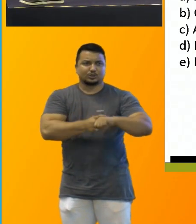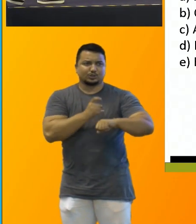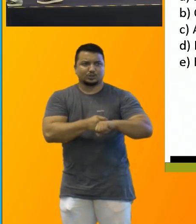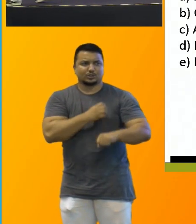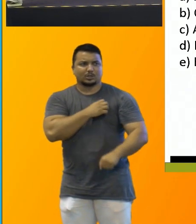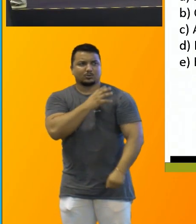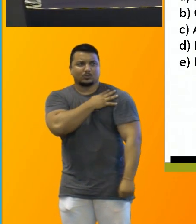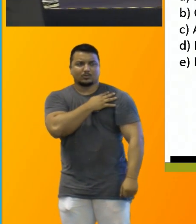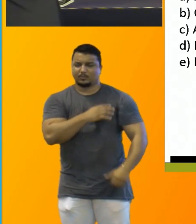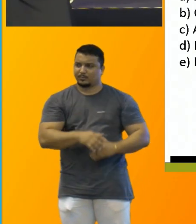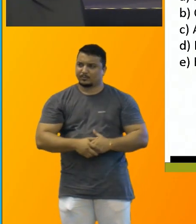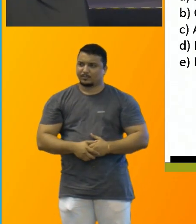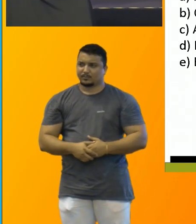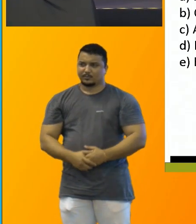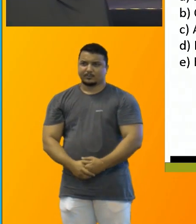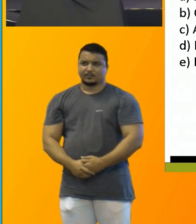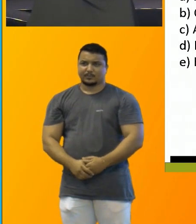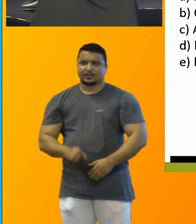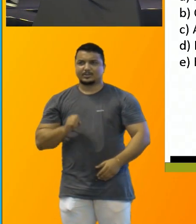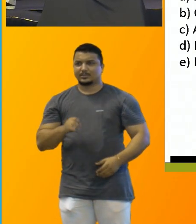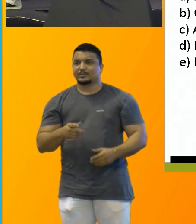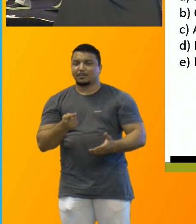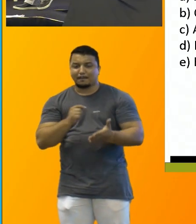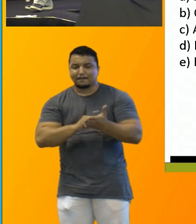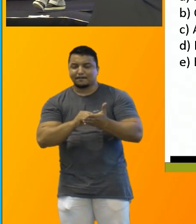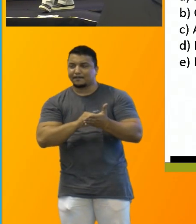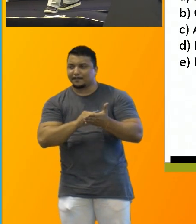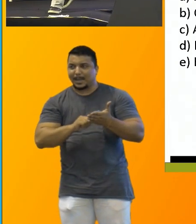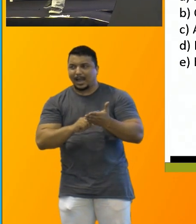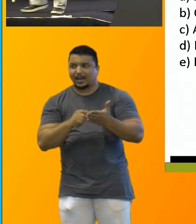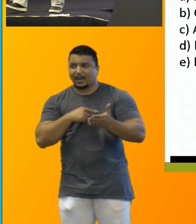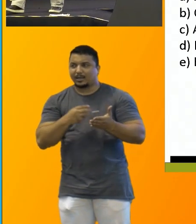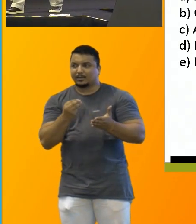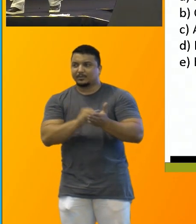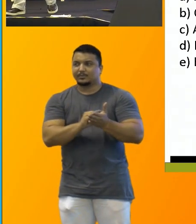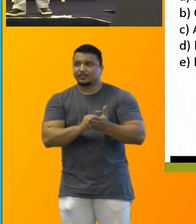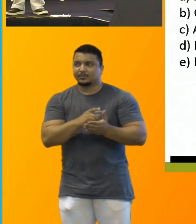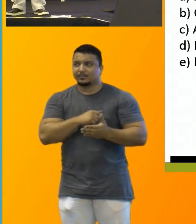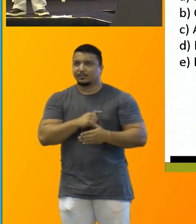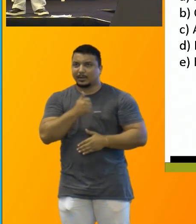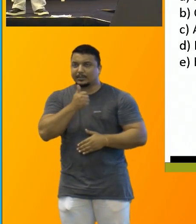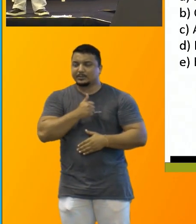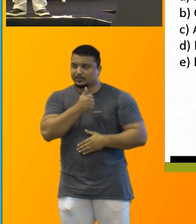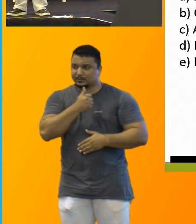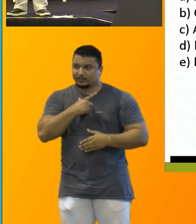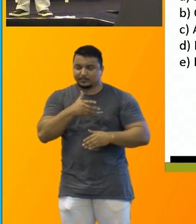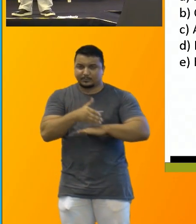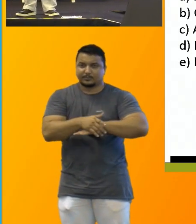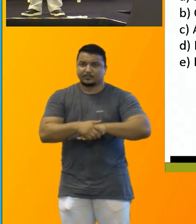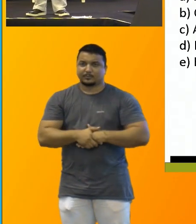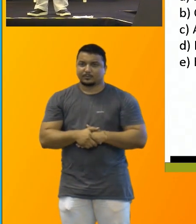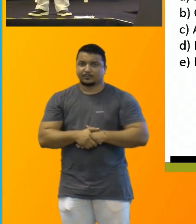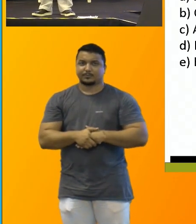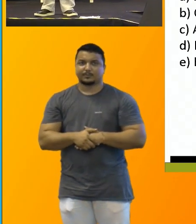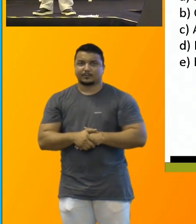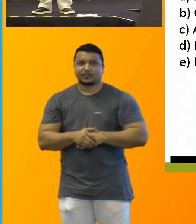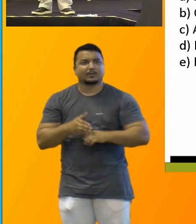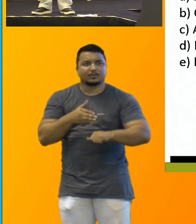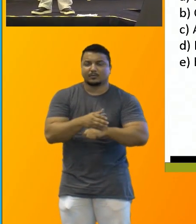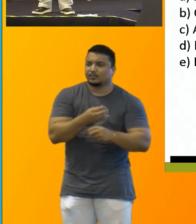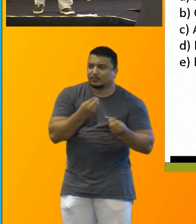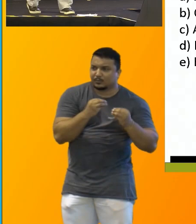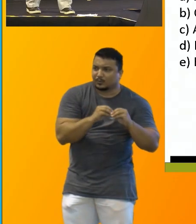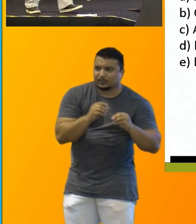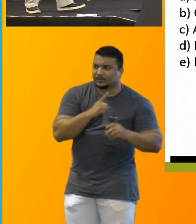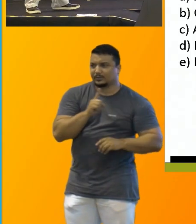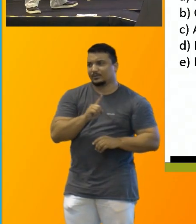aquela letra que você marcar, você não conta para ninguém. Nem se for na confissão, no confessionário. Não conta para ninguém.